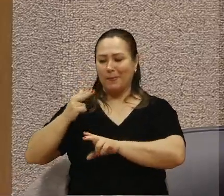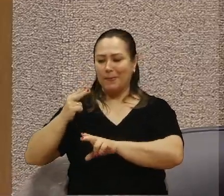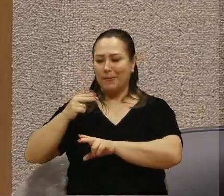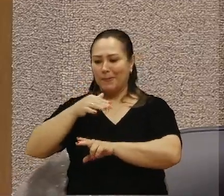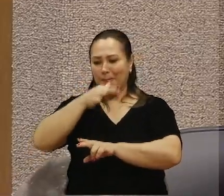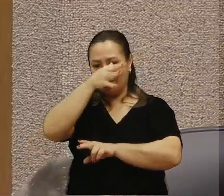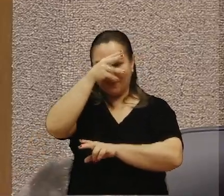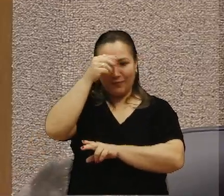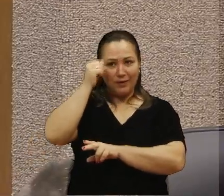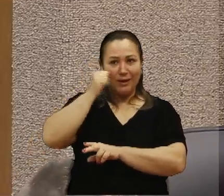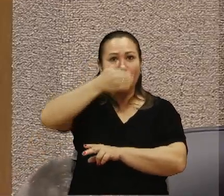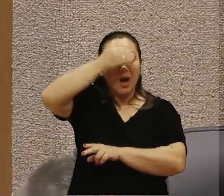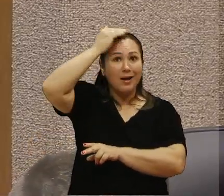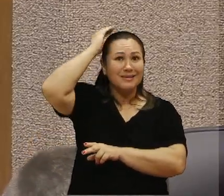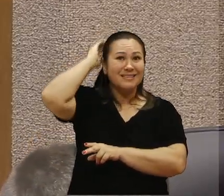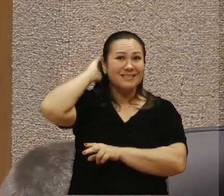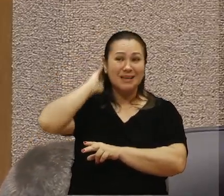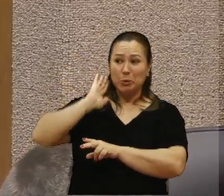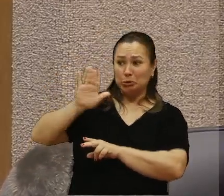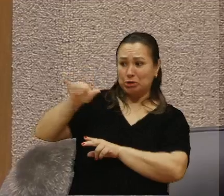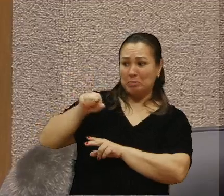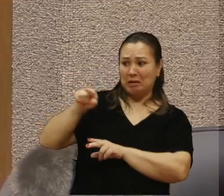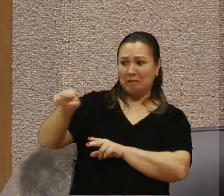da cidade.